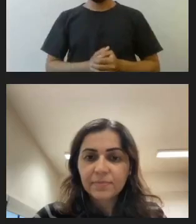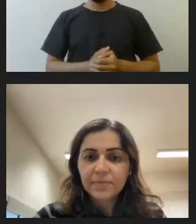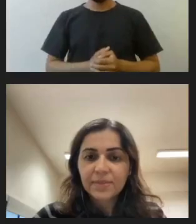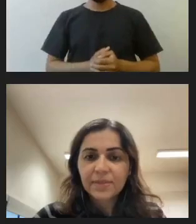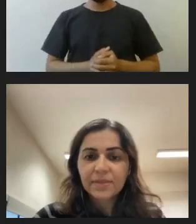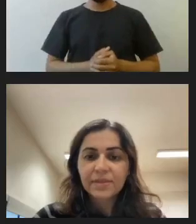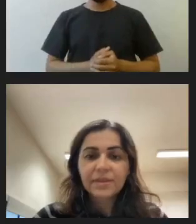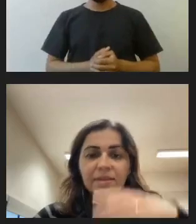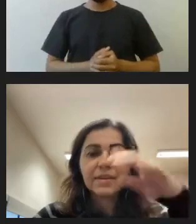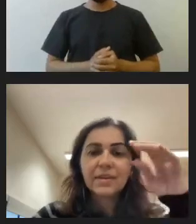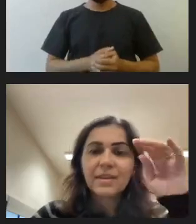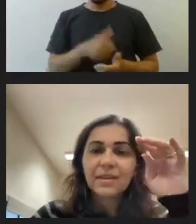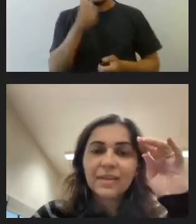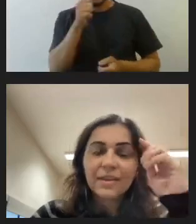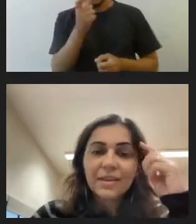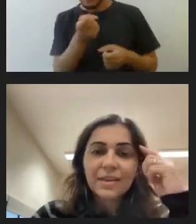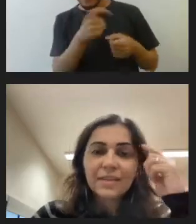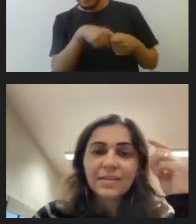Rose, voltou?